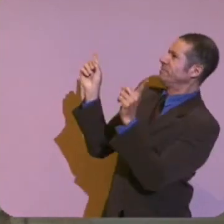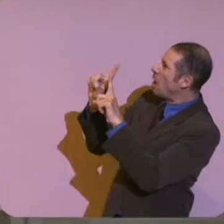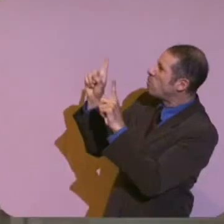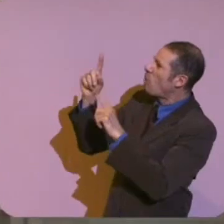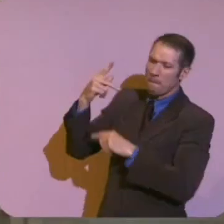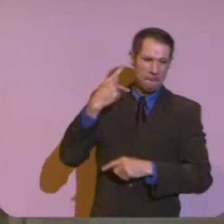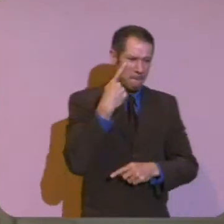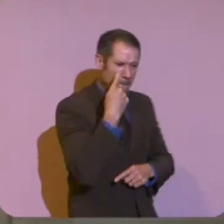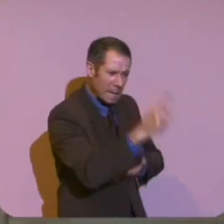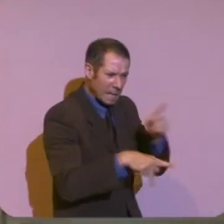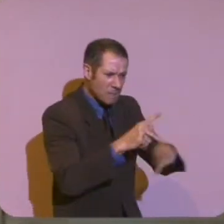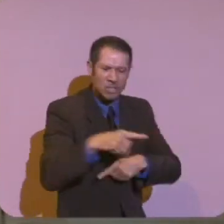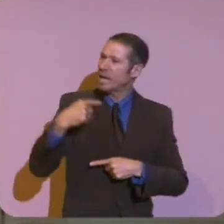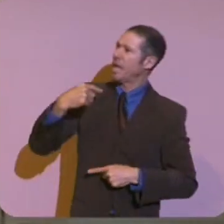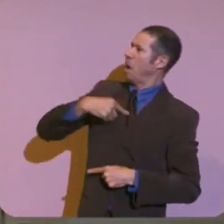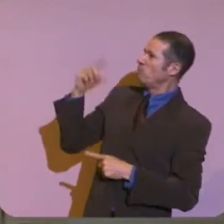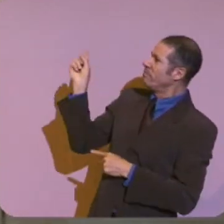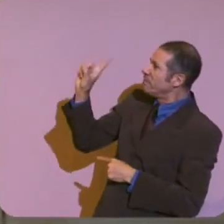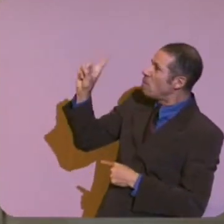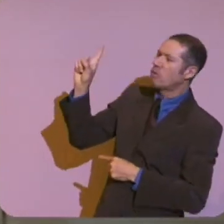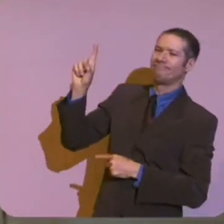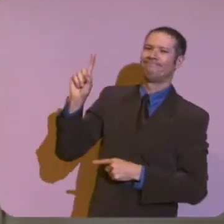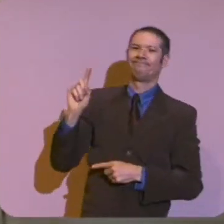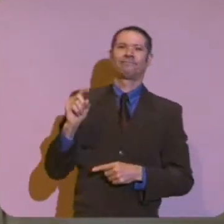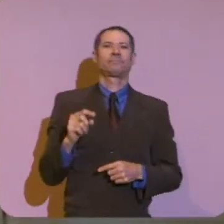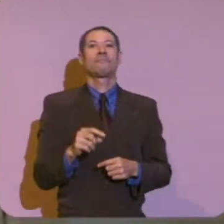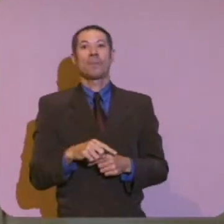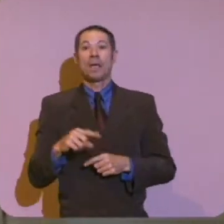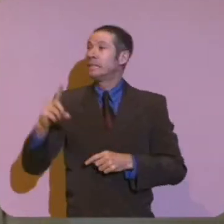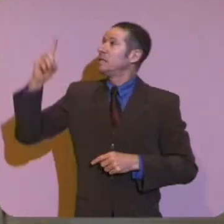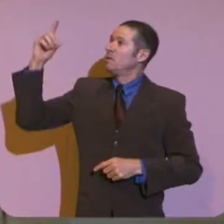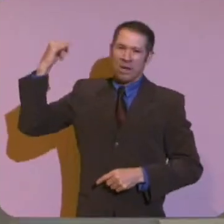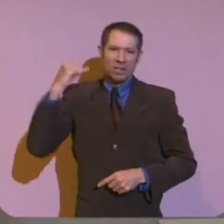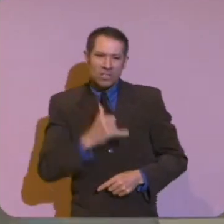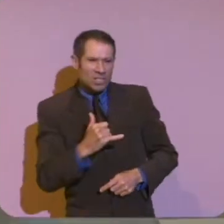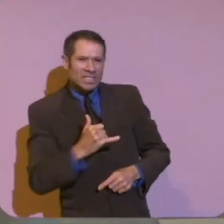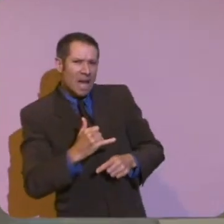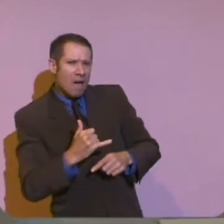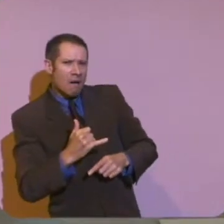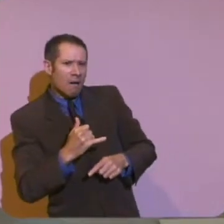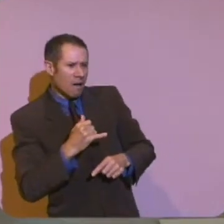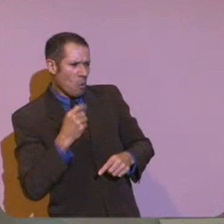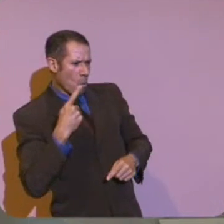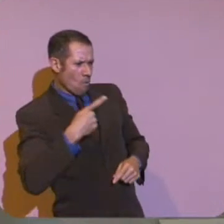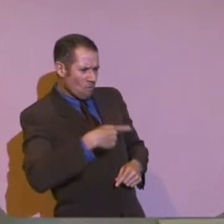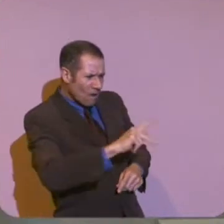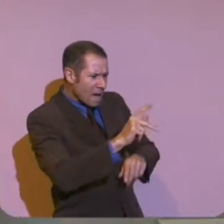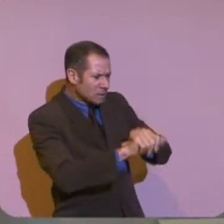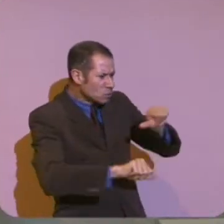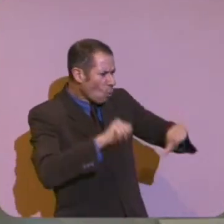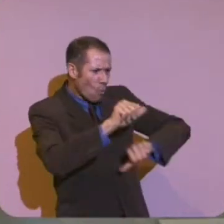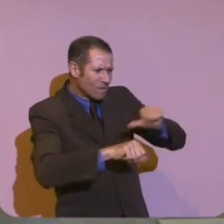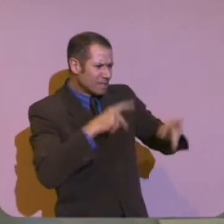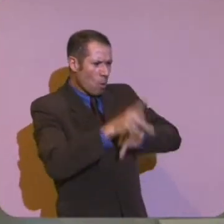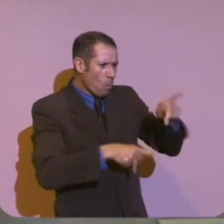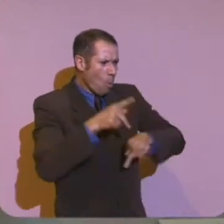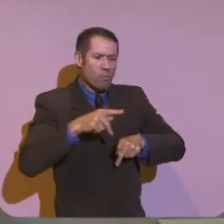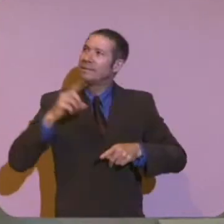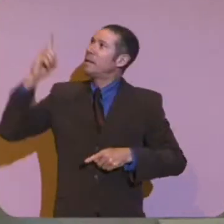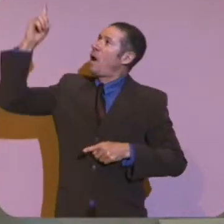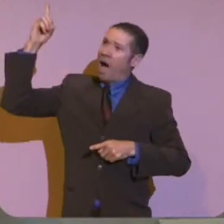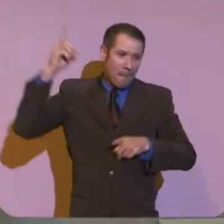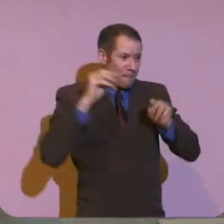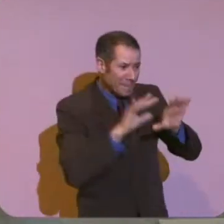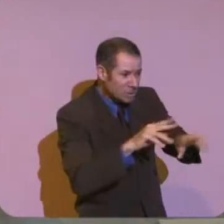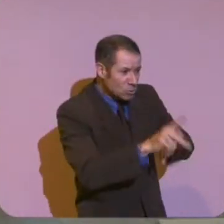essa gente, eu não vou, porque eu conheço Deus. Deus é misericordioso, eles vão se converter, ainda Deus vai abençoar aquele povo.